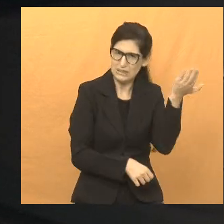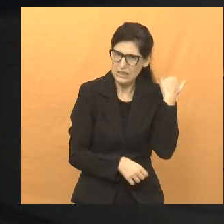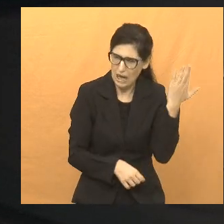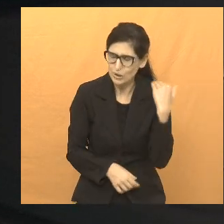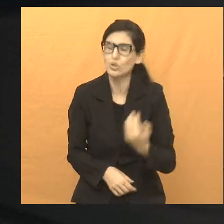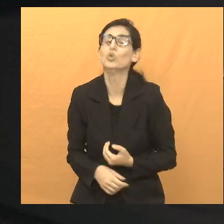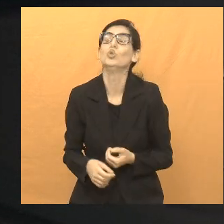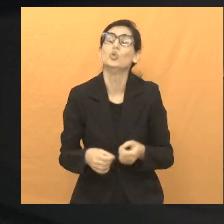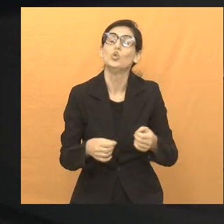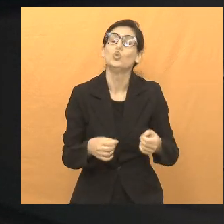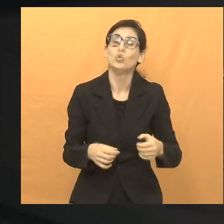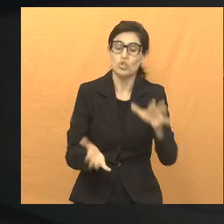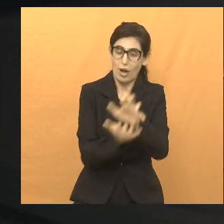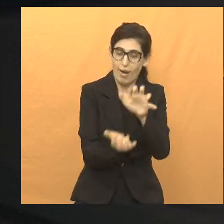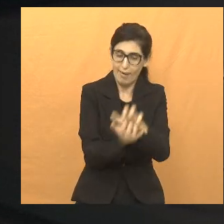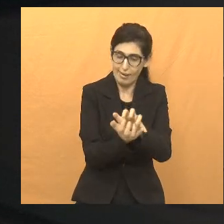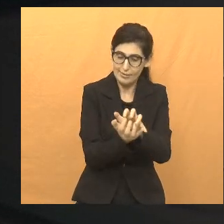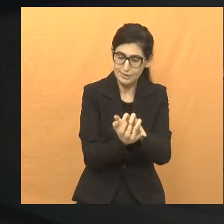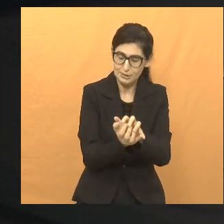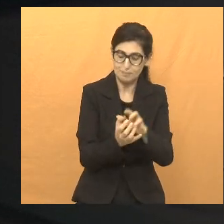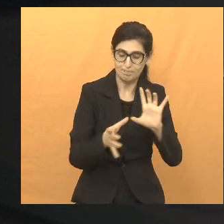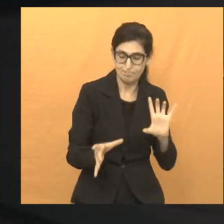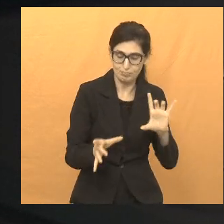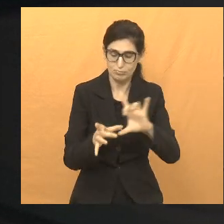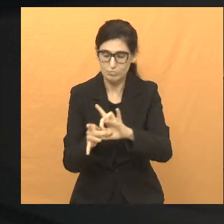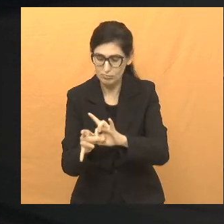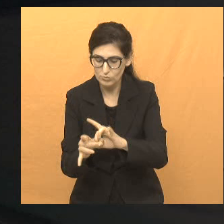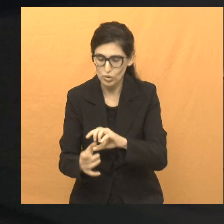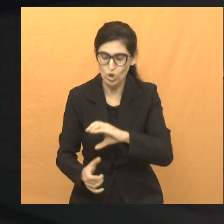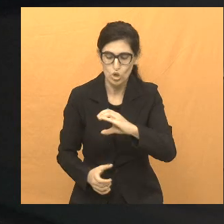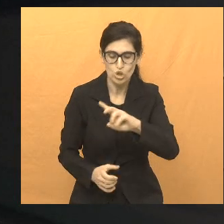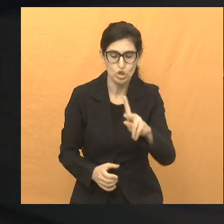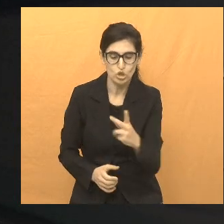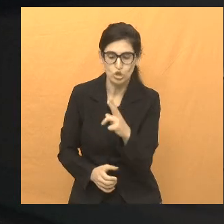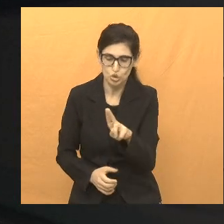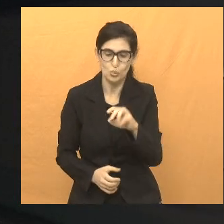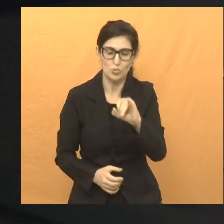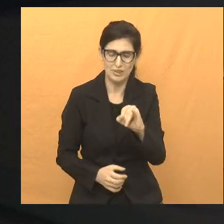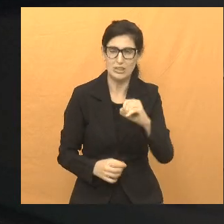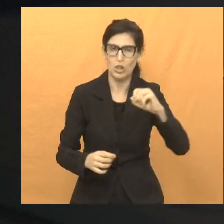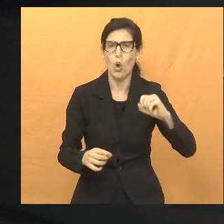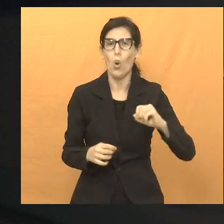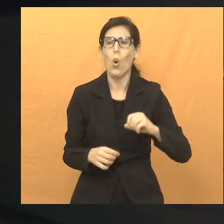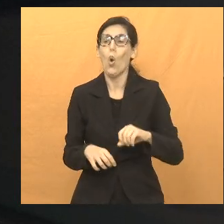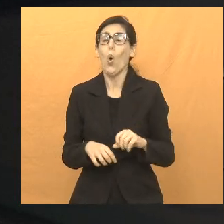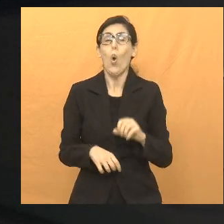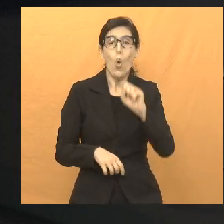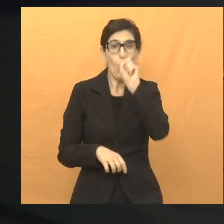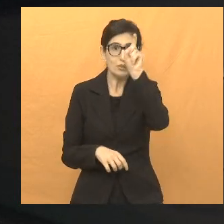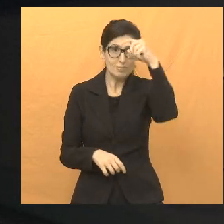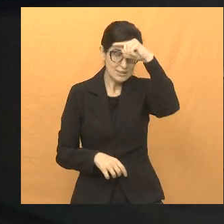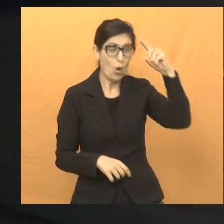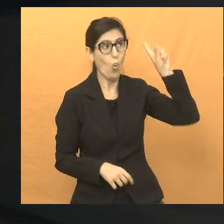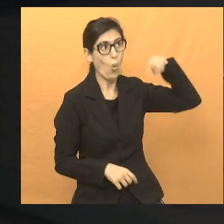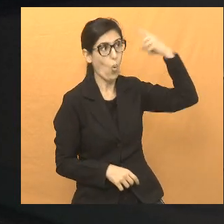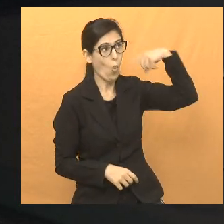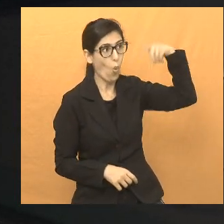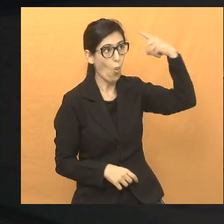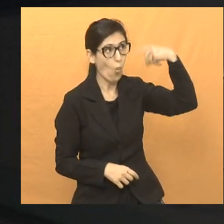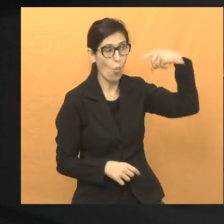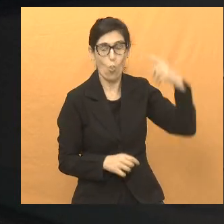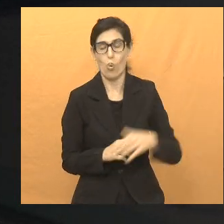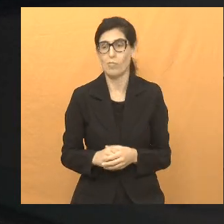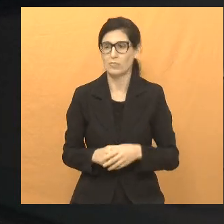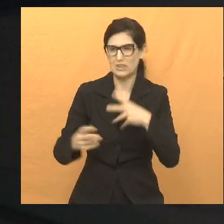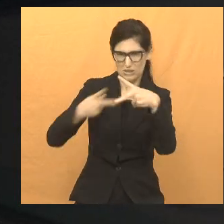José dos Campos. E as pessoas que têm, né, que distúrbio mental, enfim, e muitos,